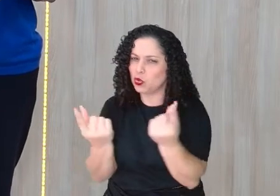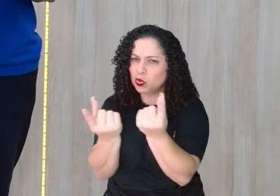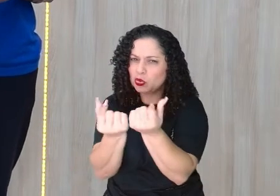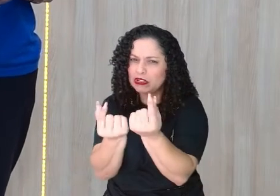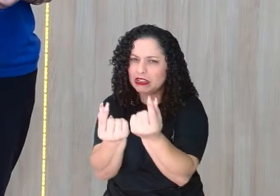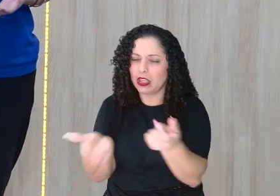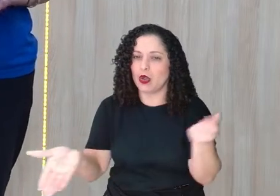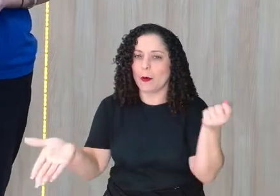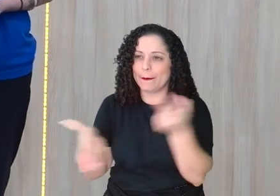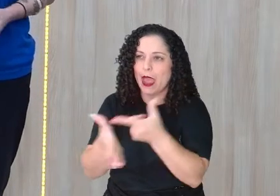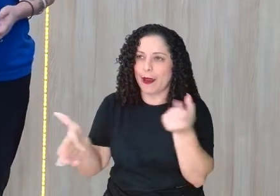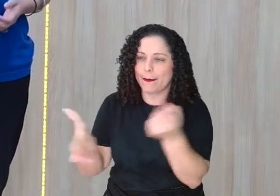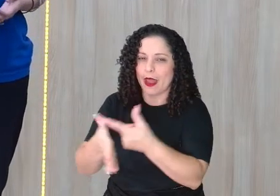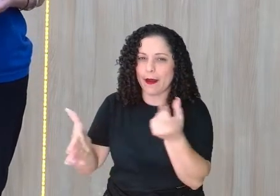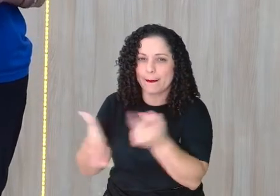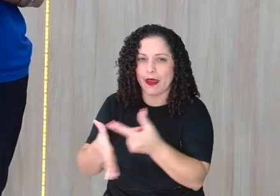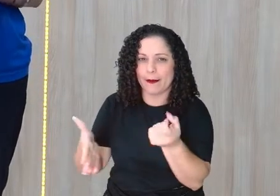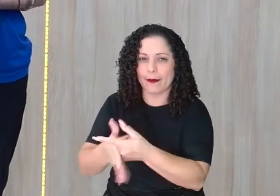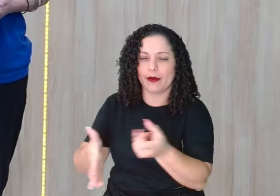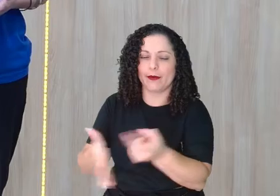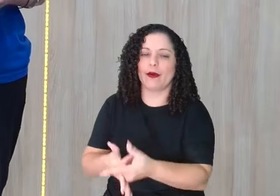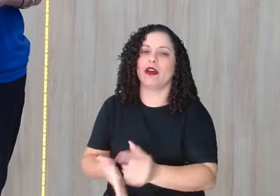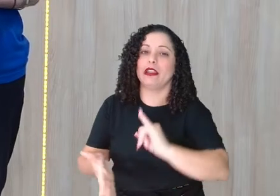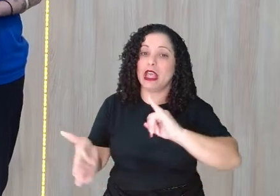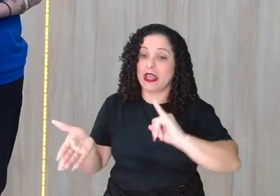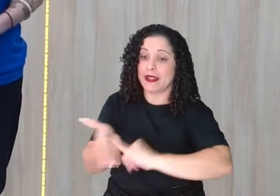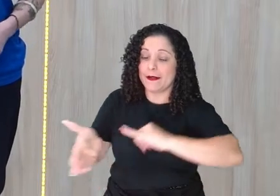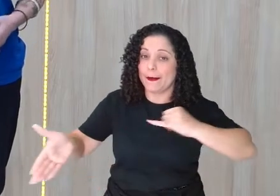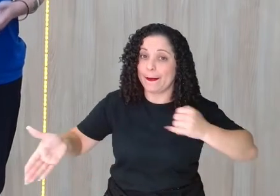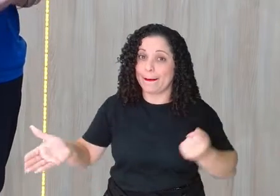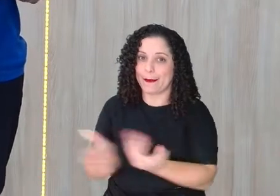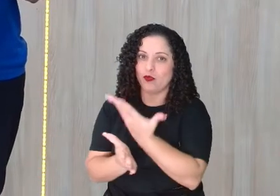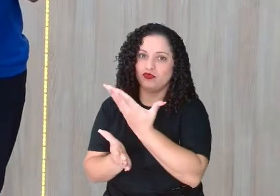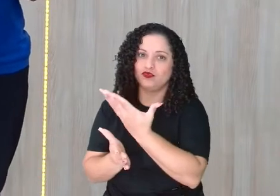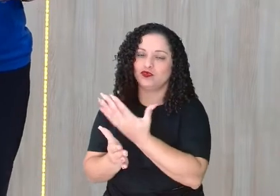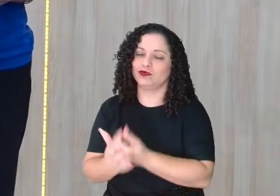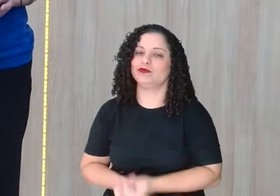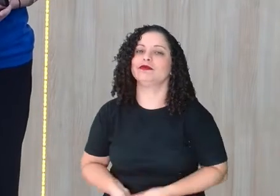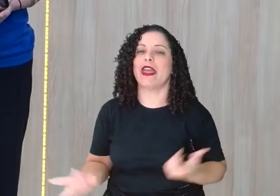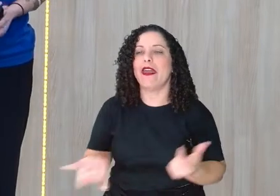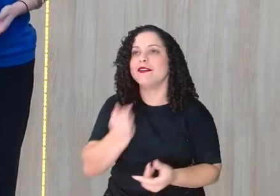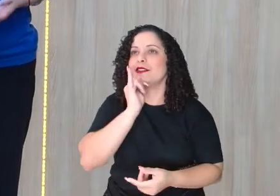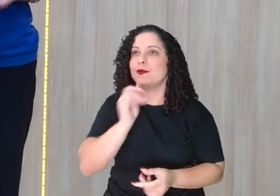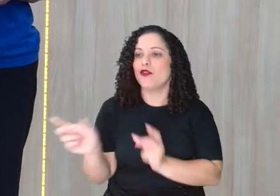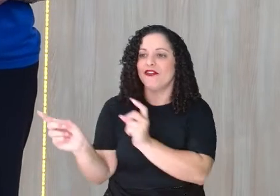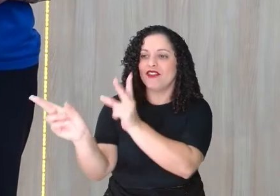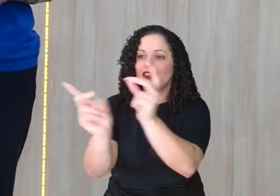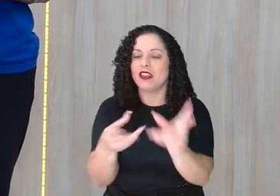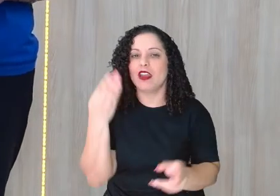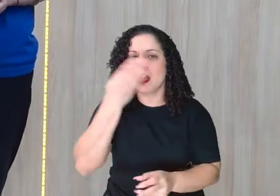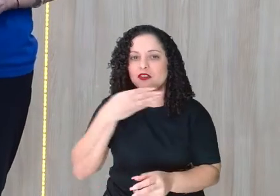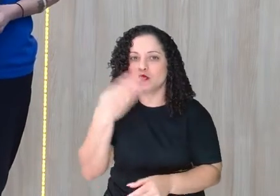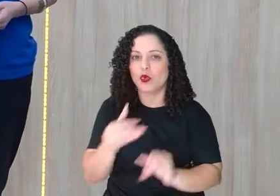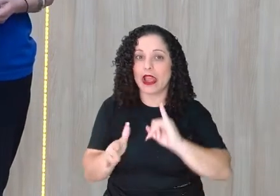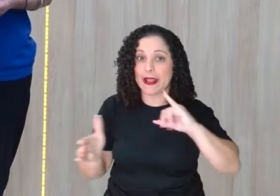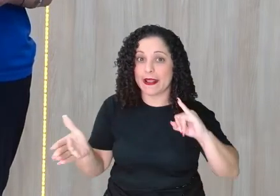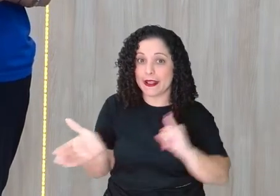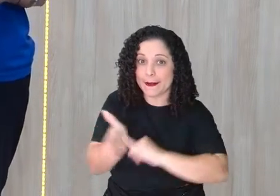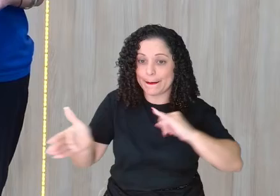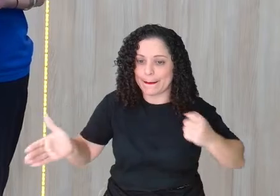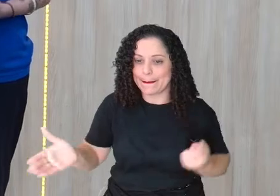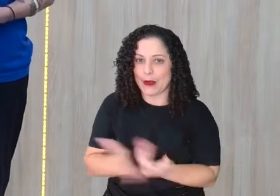Toma imposto em cima, né? Se eu queria adquirir, vender o açúcar, tinha um imposto grande em cima. Se eu queria emitir, né,